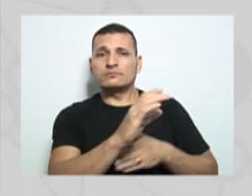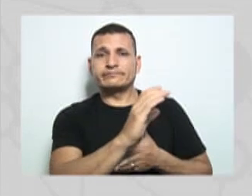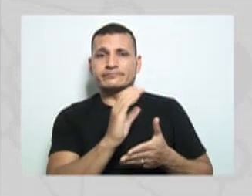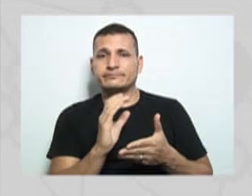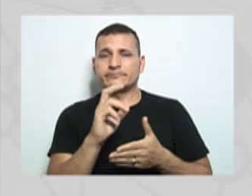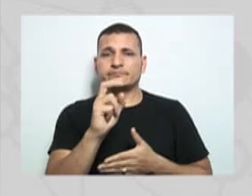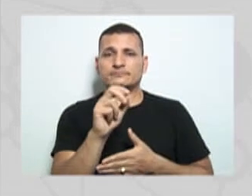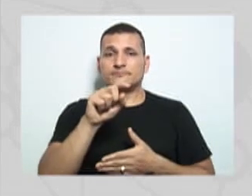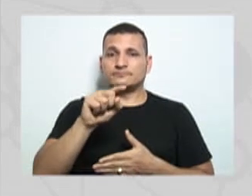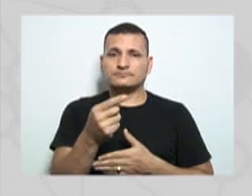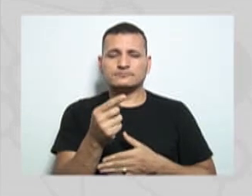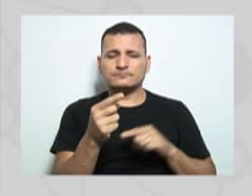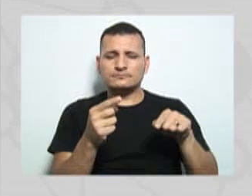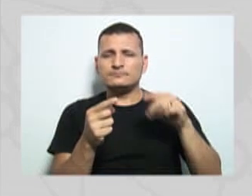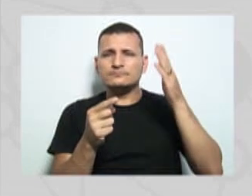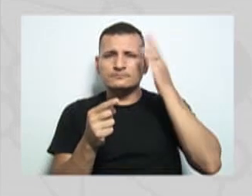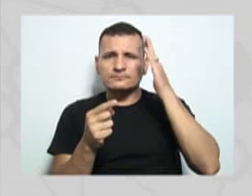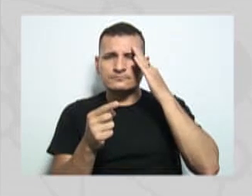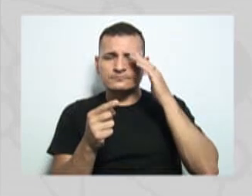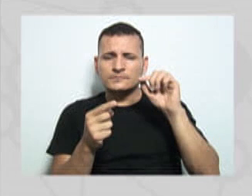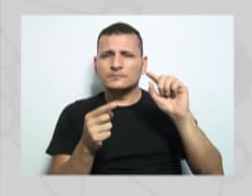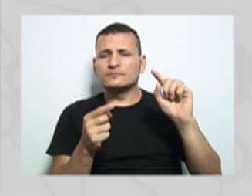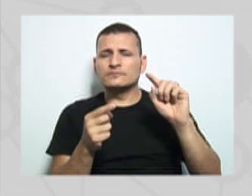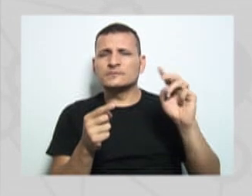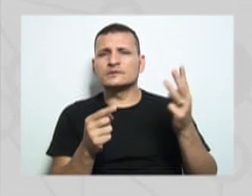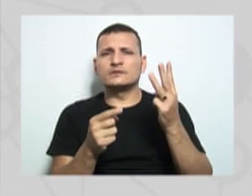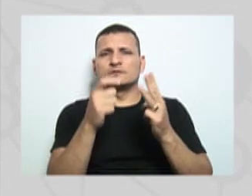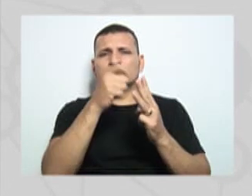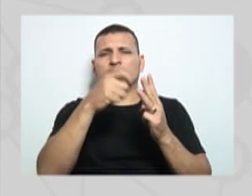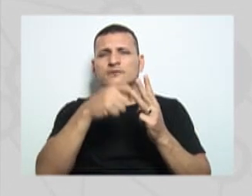quer saber qual o valor do IRPJ desse primeiro trimestre.